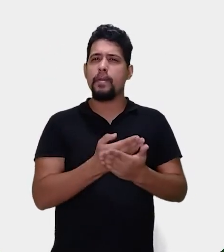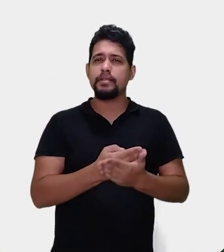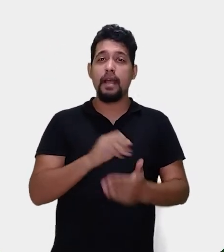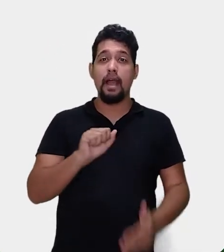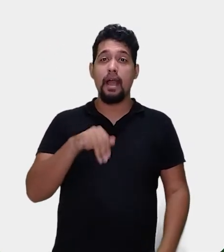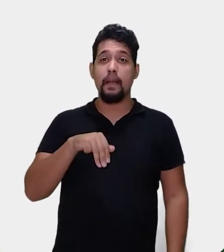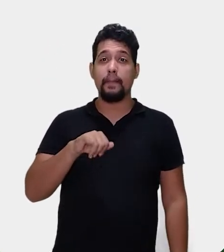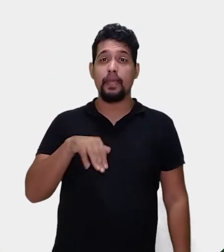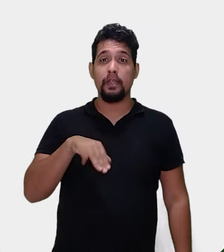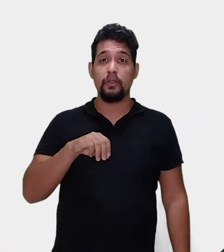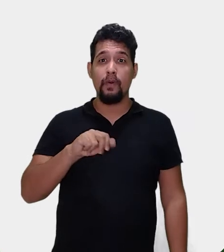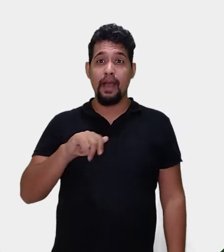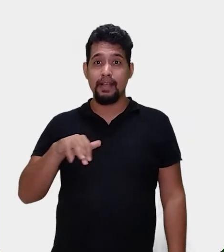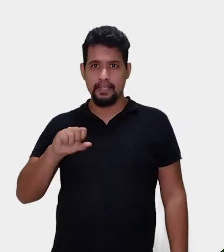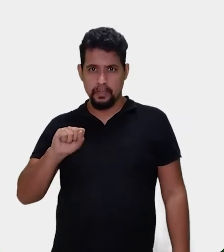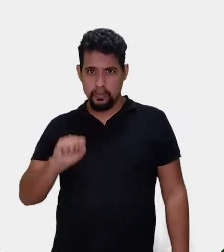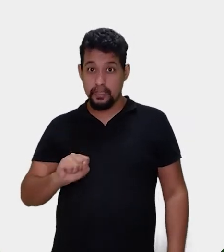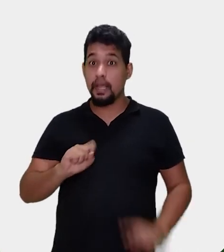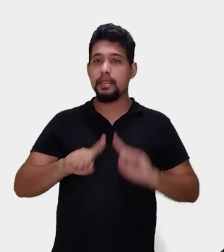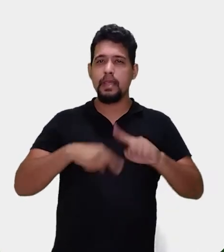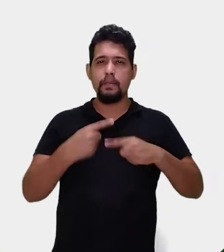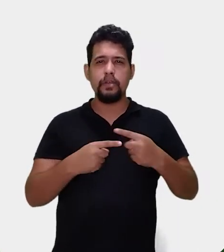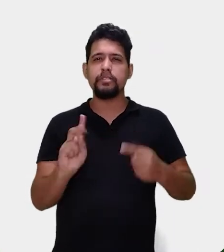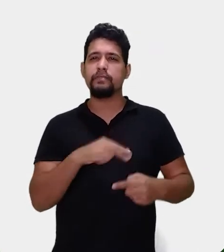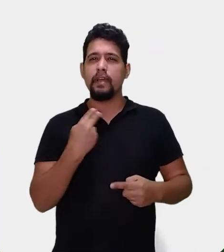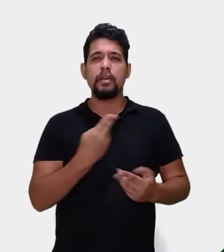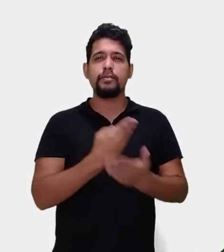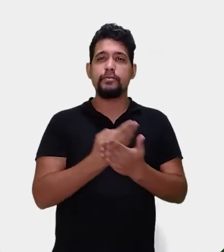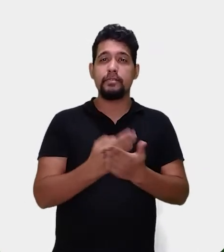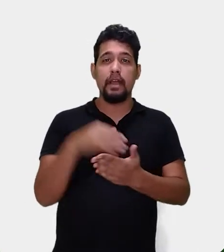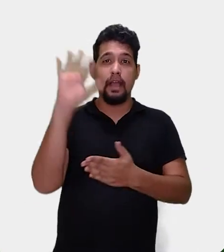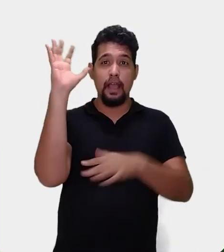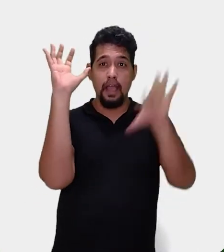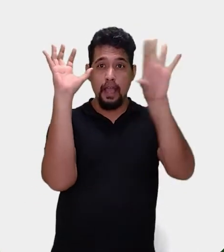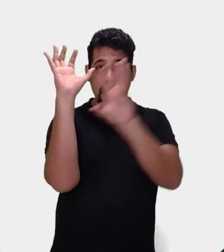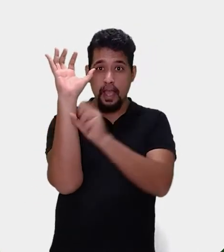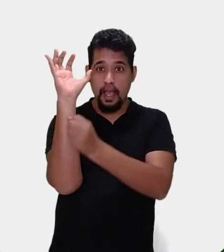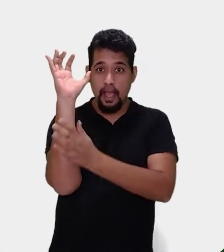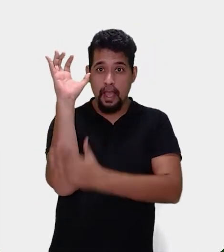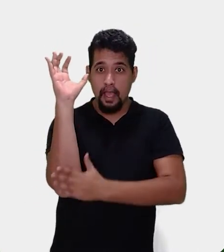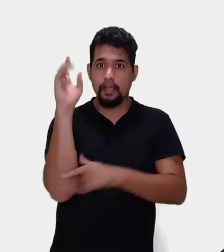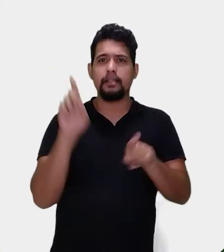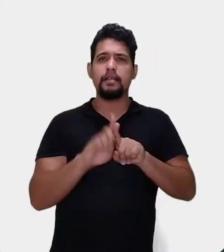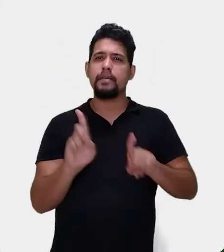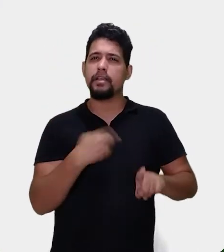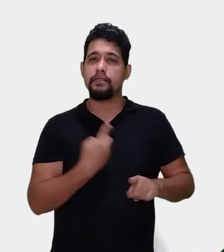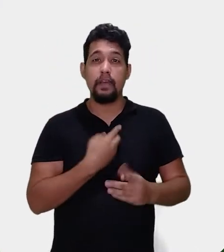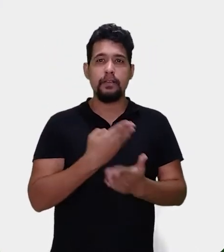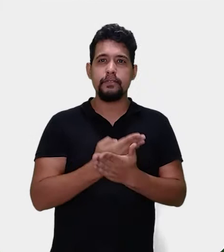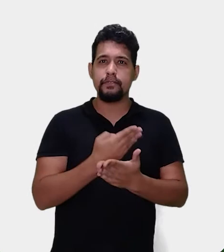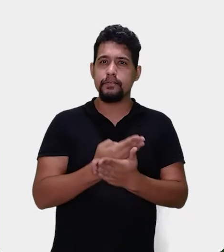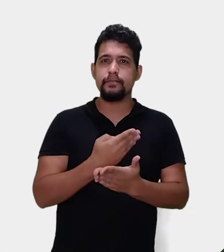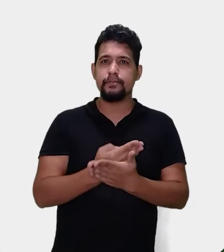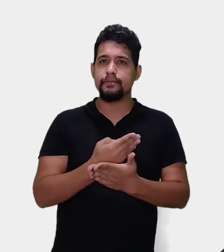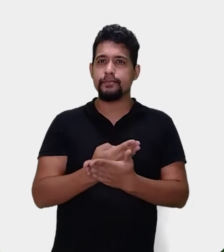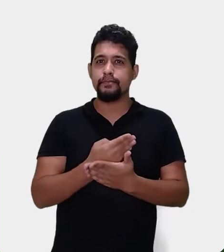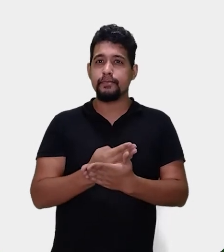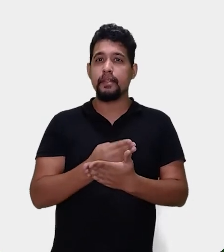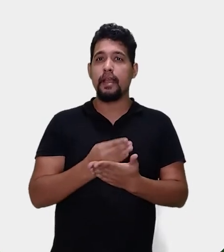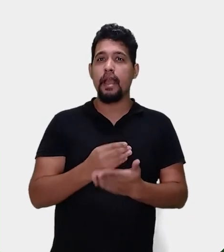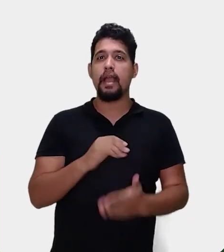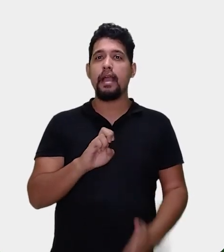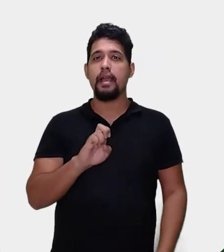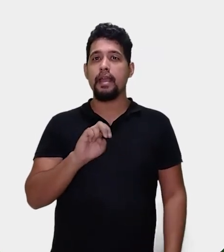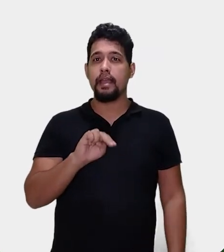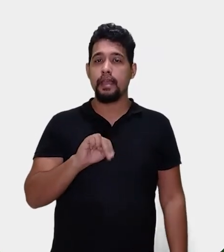aminoácidos, e depois nós vamos estudar as proteínas, e das proteínas nós vamos estudar as enzimas, tá